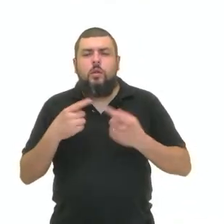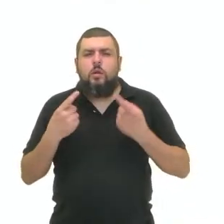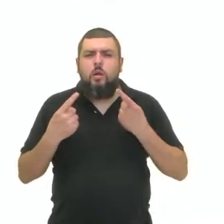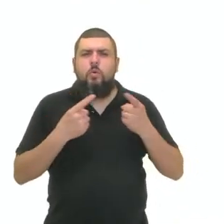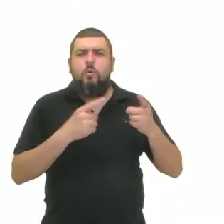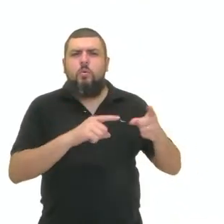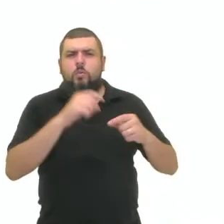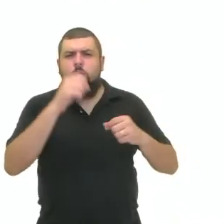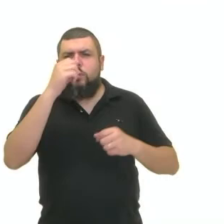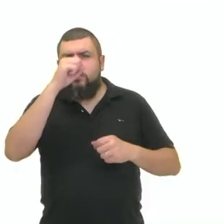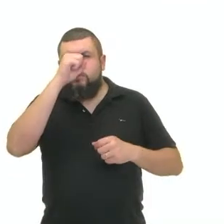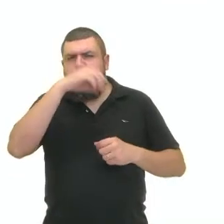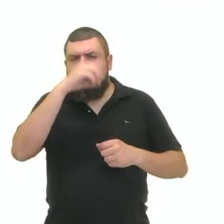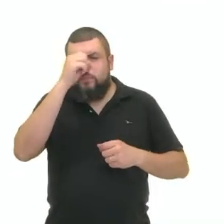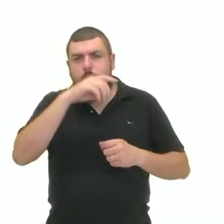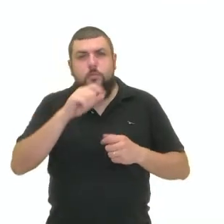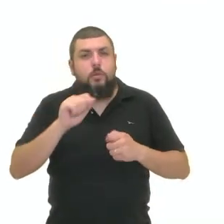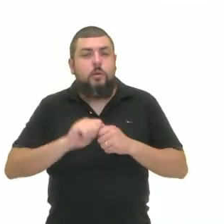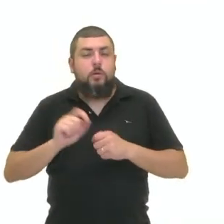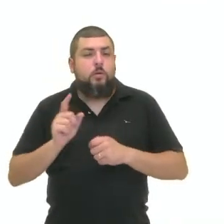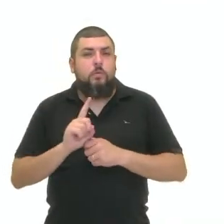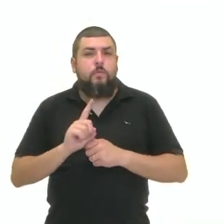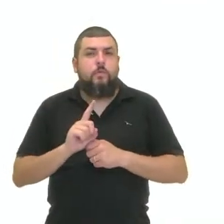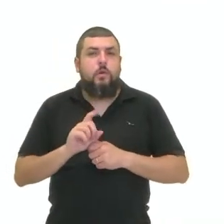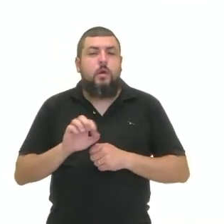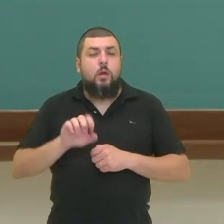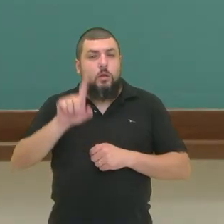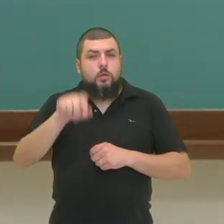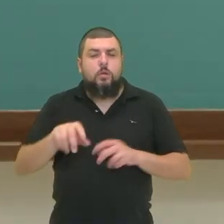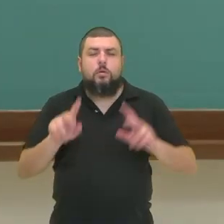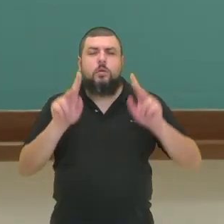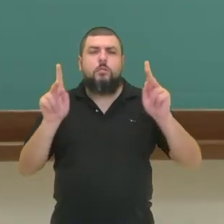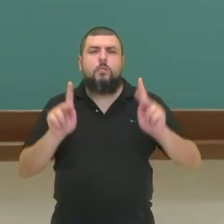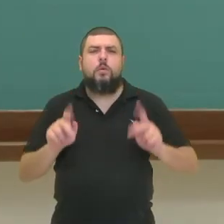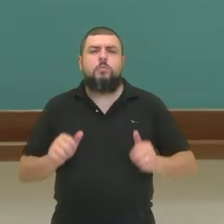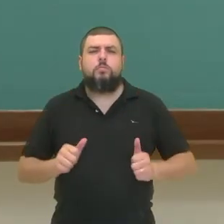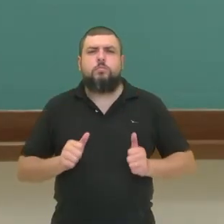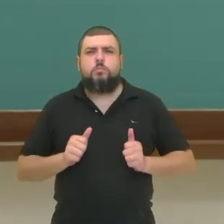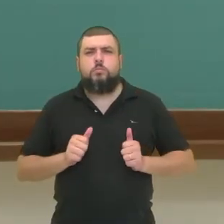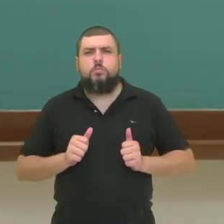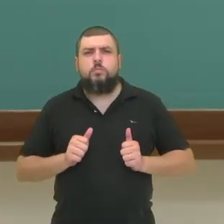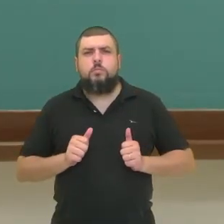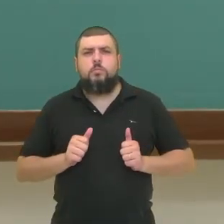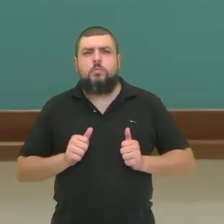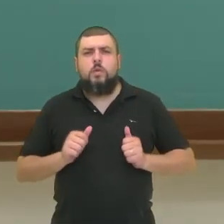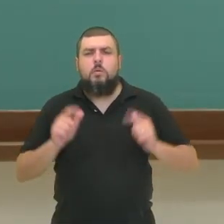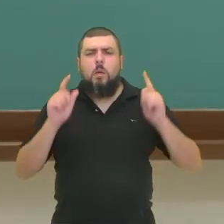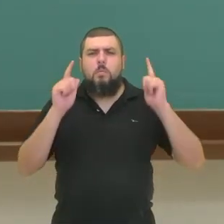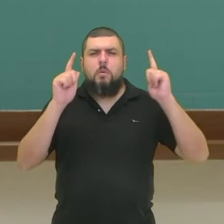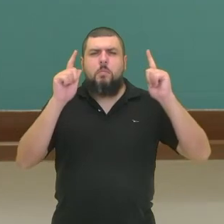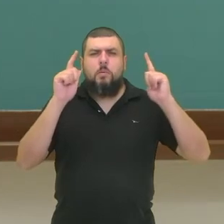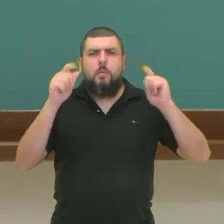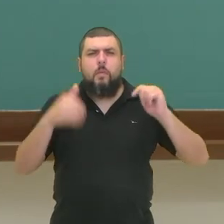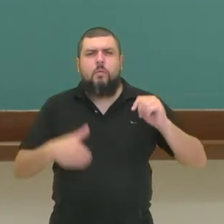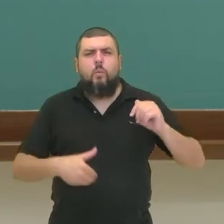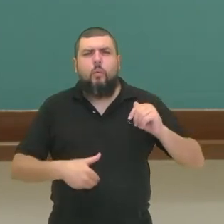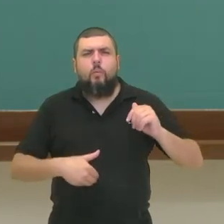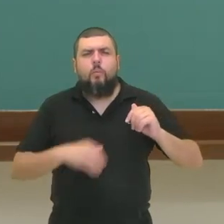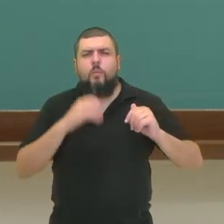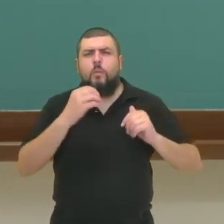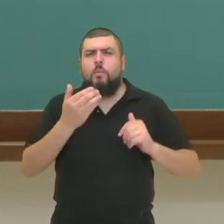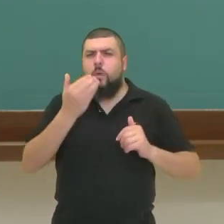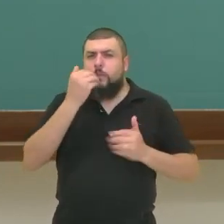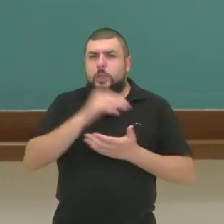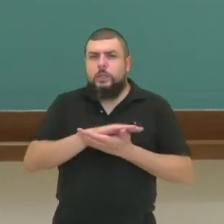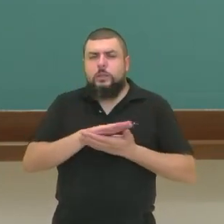Atos não-violentos no caso atos pacíficos como greve de fome grandes manifestações